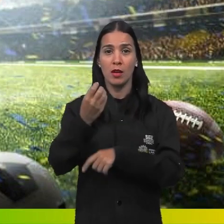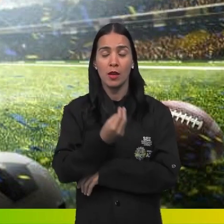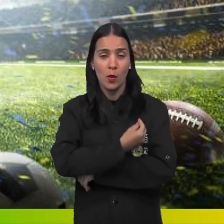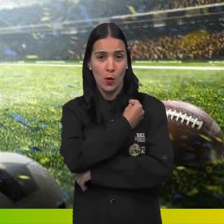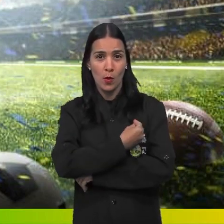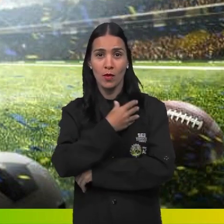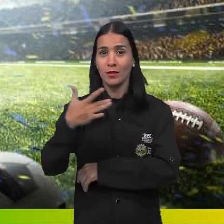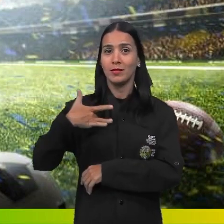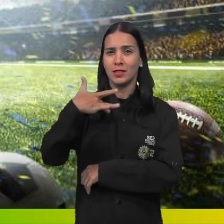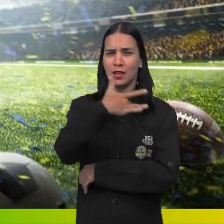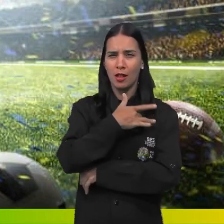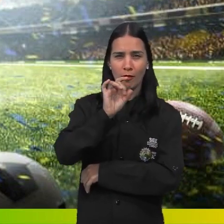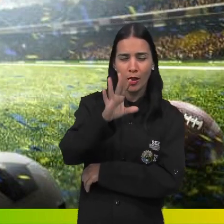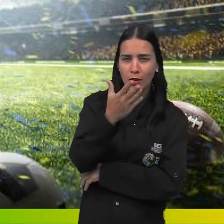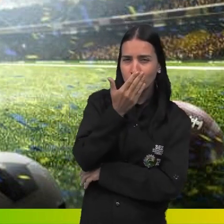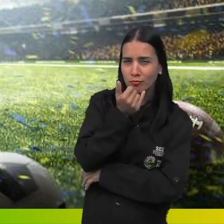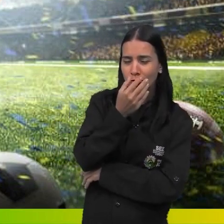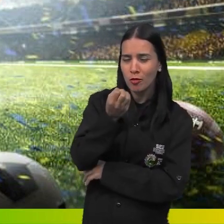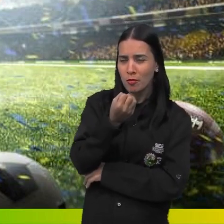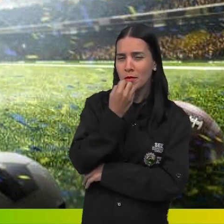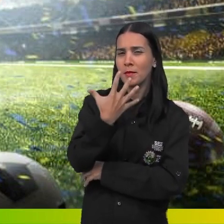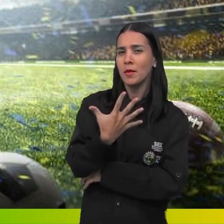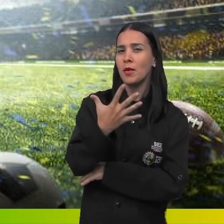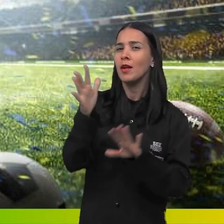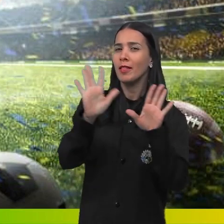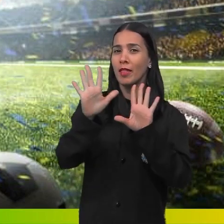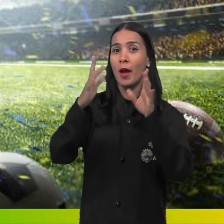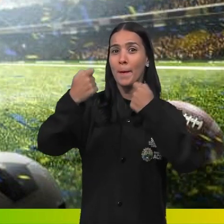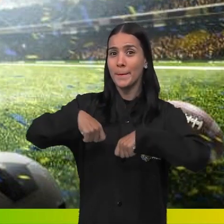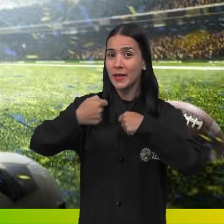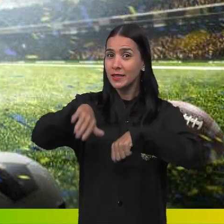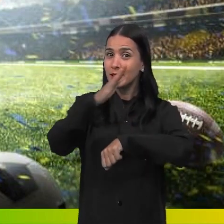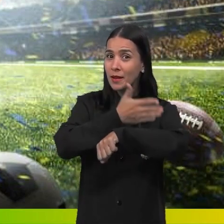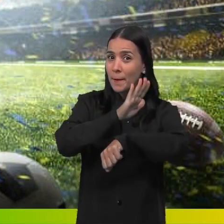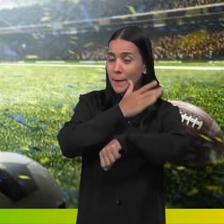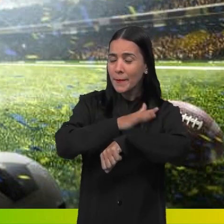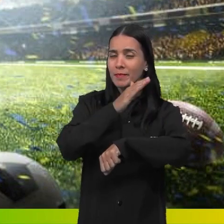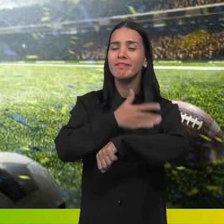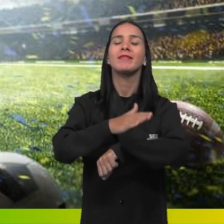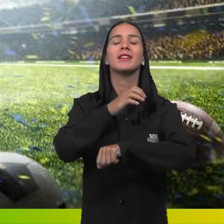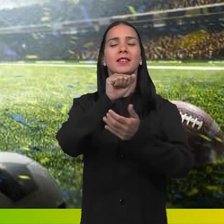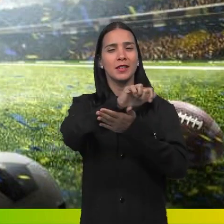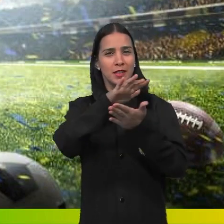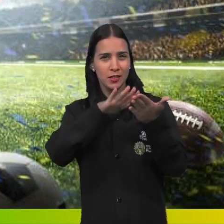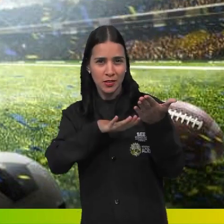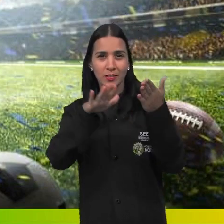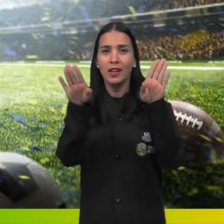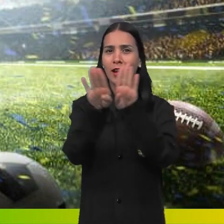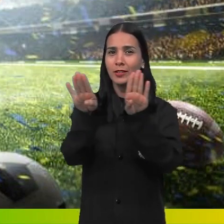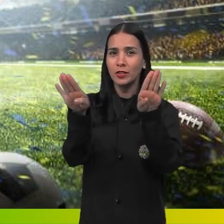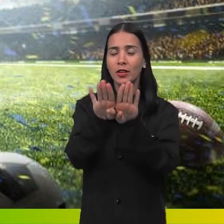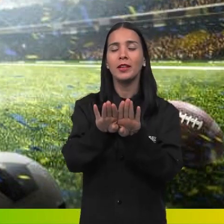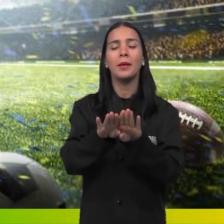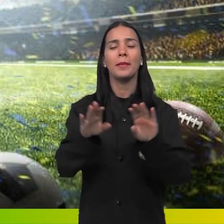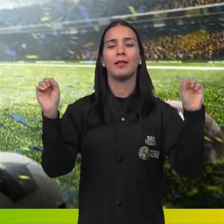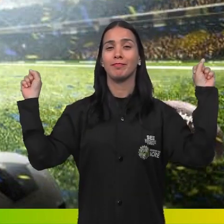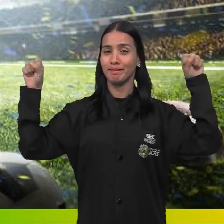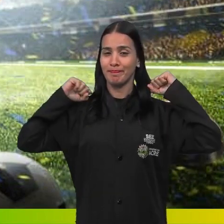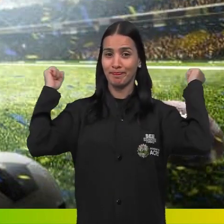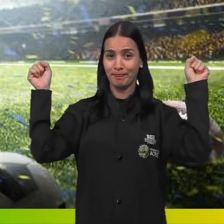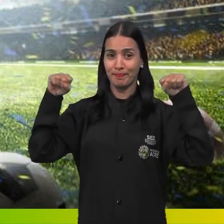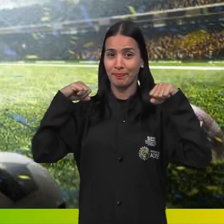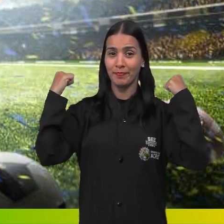uma alimentação equilibrada. É preciso praticar alguma atividade física, no caso, né? Nesse sentido,